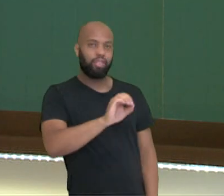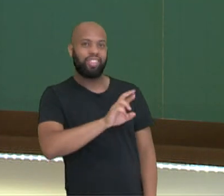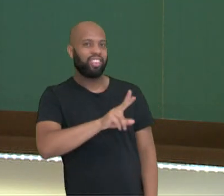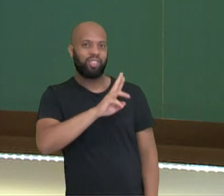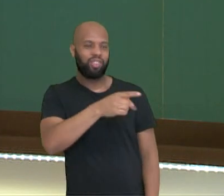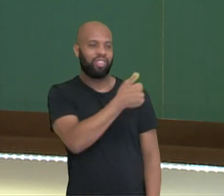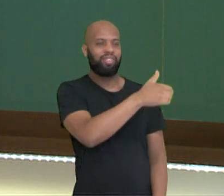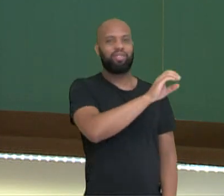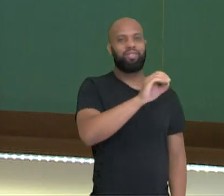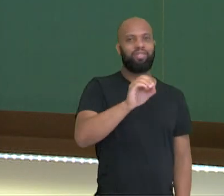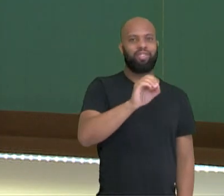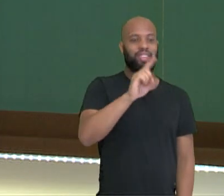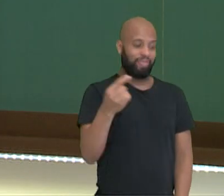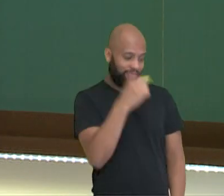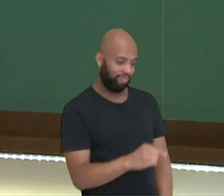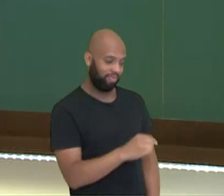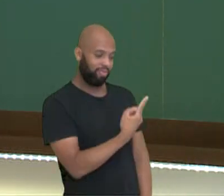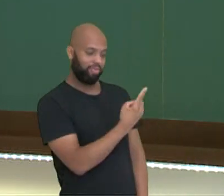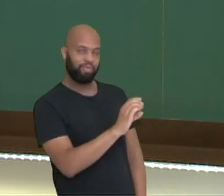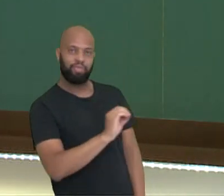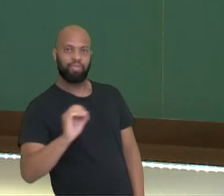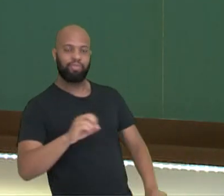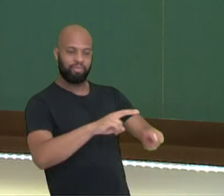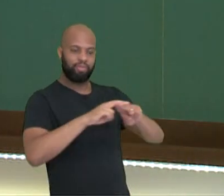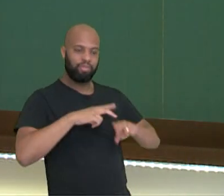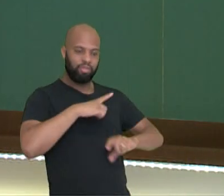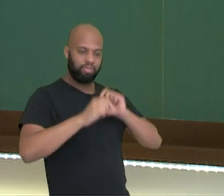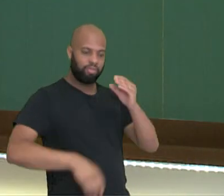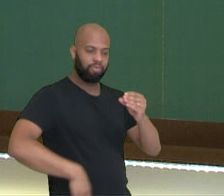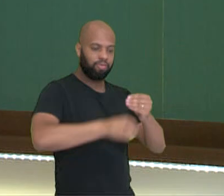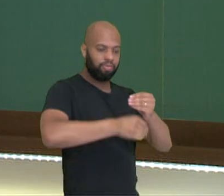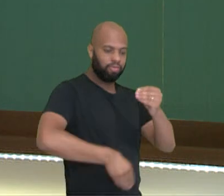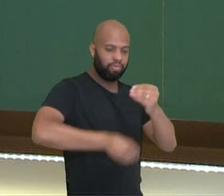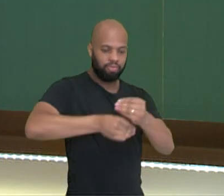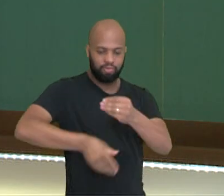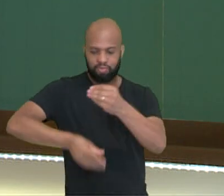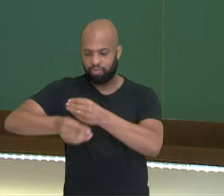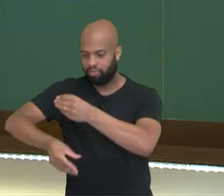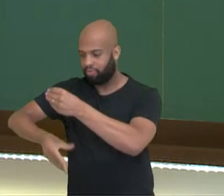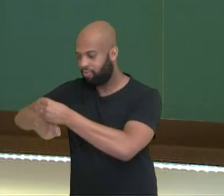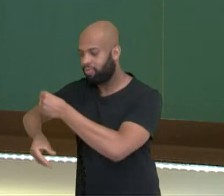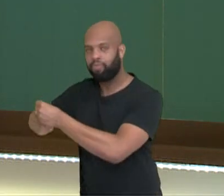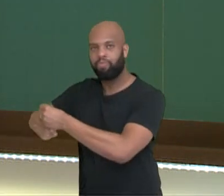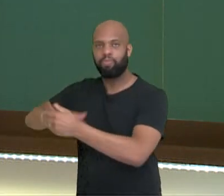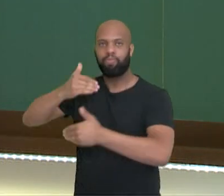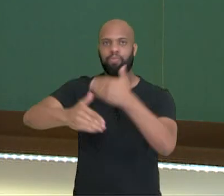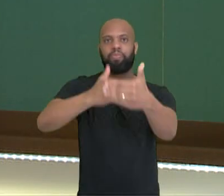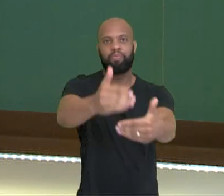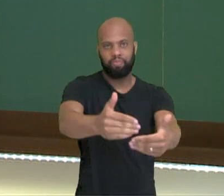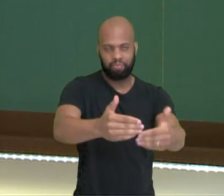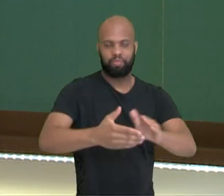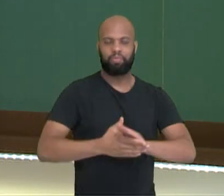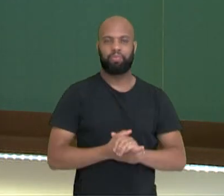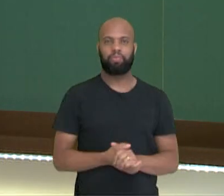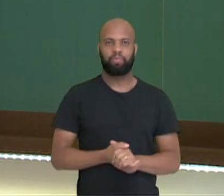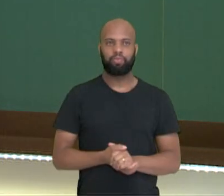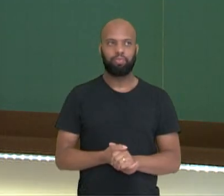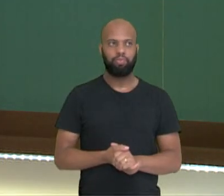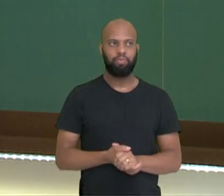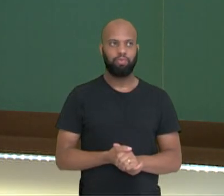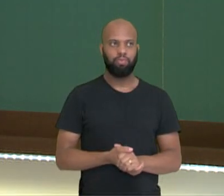não em cima de 100. Por isso que você tem que calcular acréscimos sucessivos, um aumento em cima do outro.